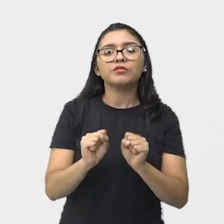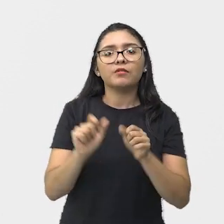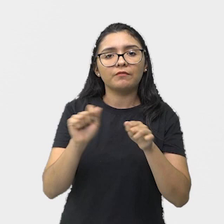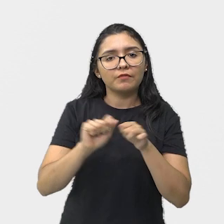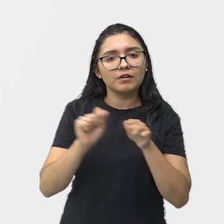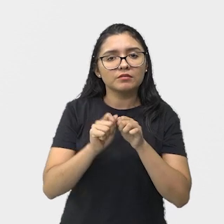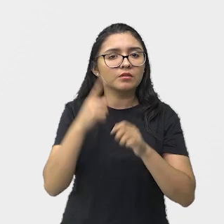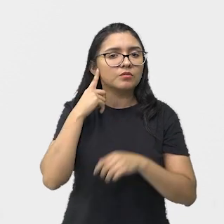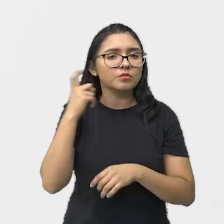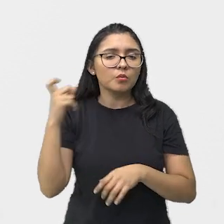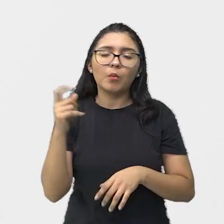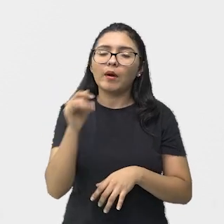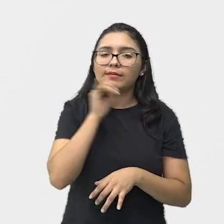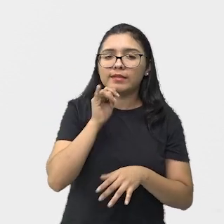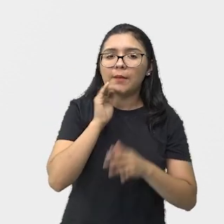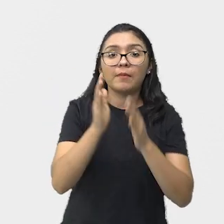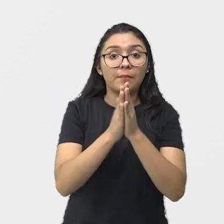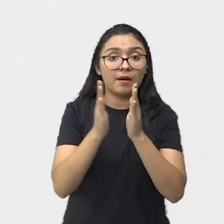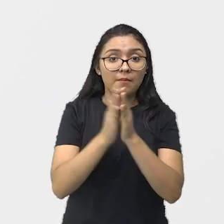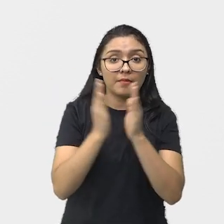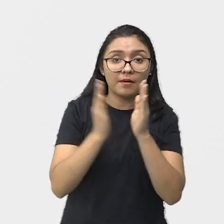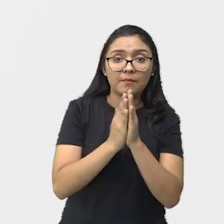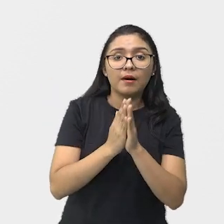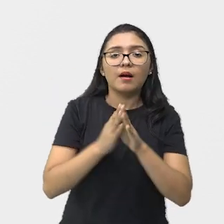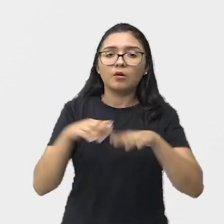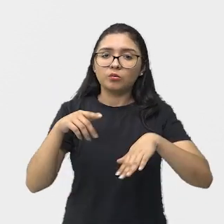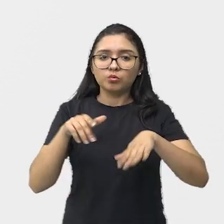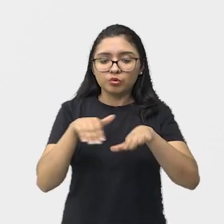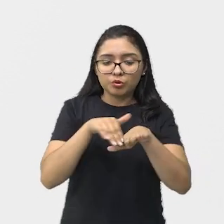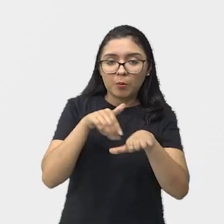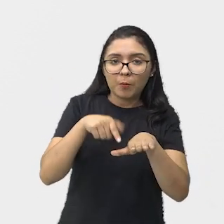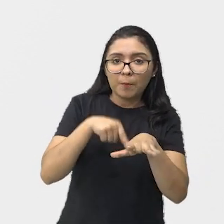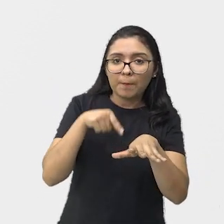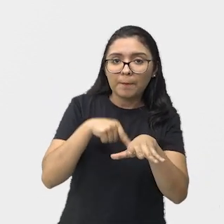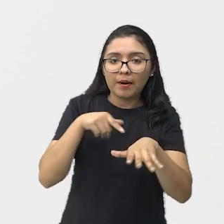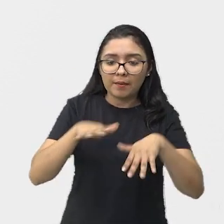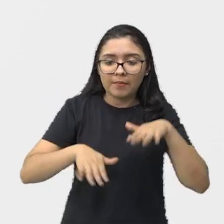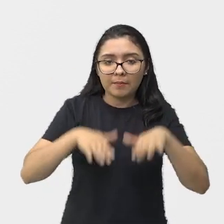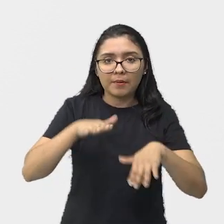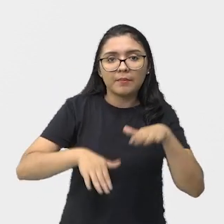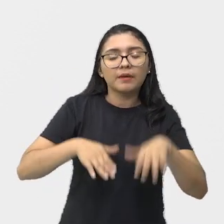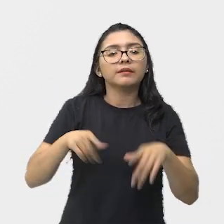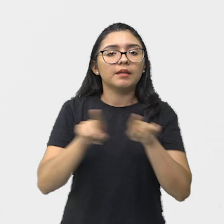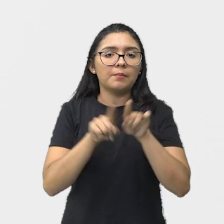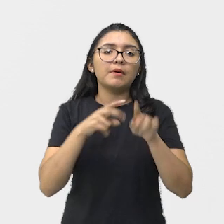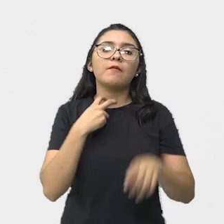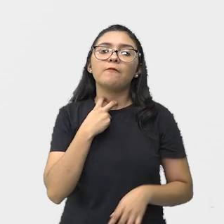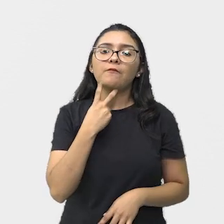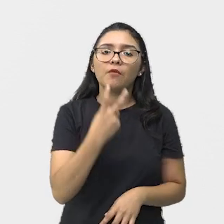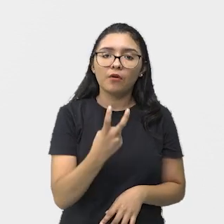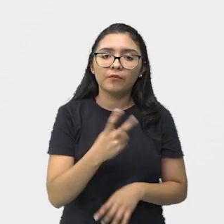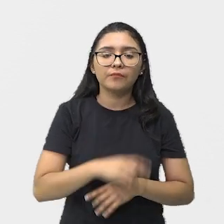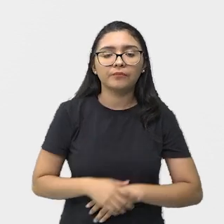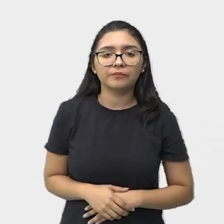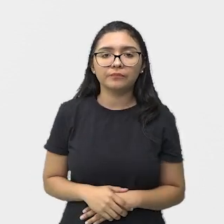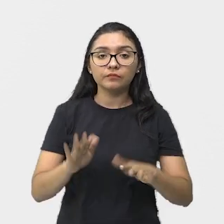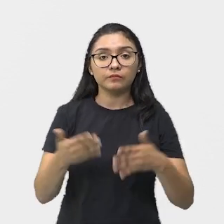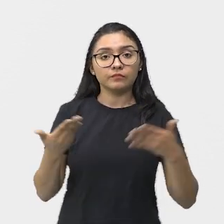exemplo, batendo as palmas das mãos, os pés no chão e sua própria voz, certo?